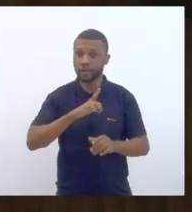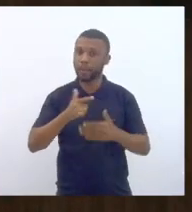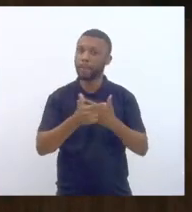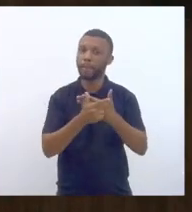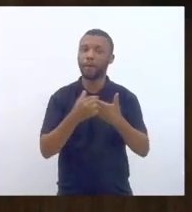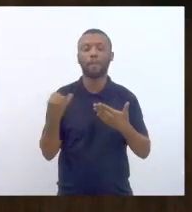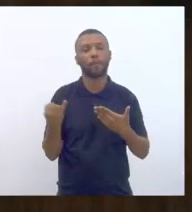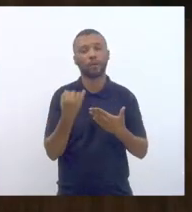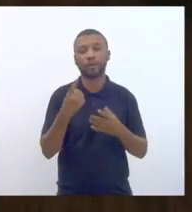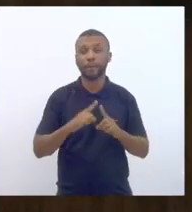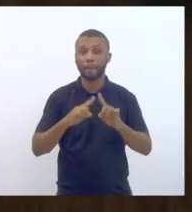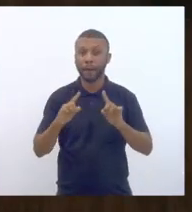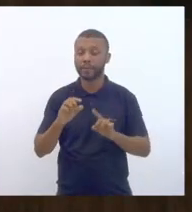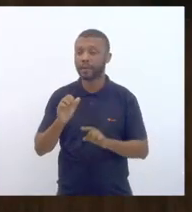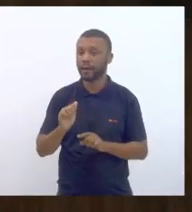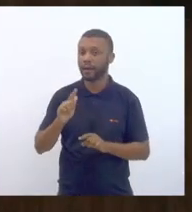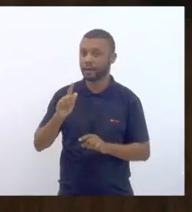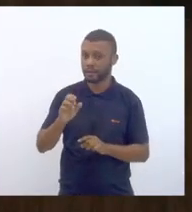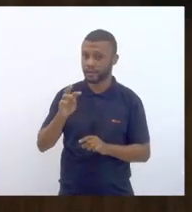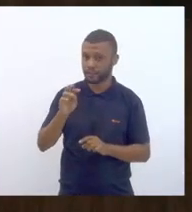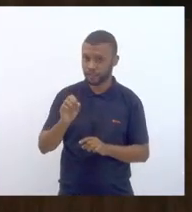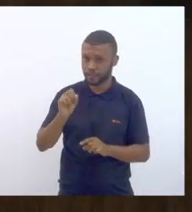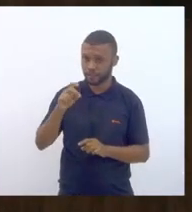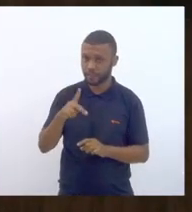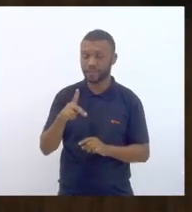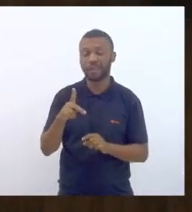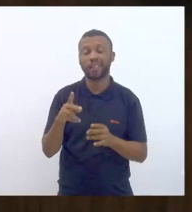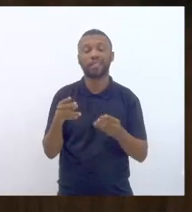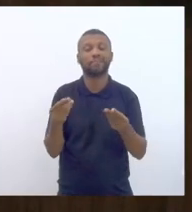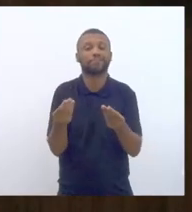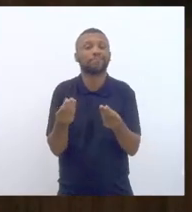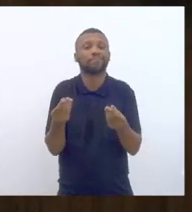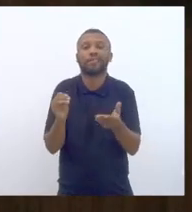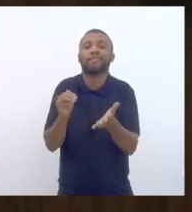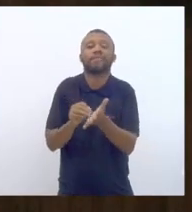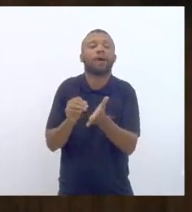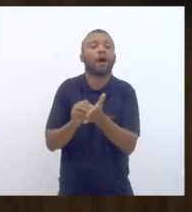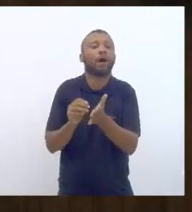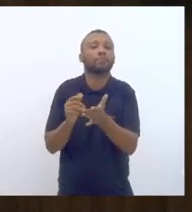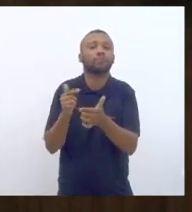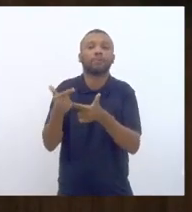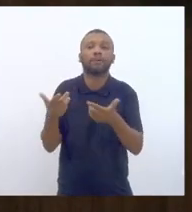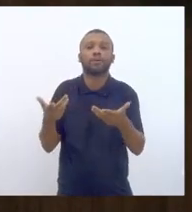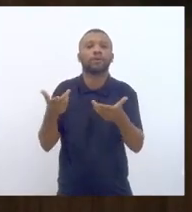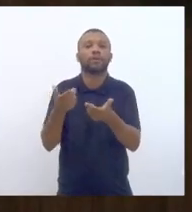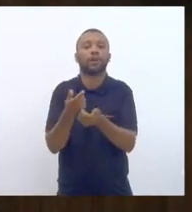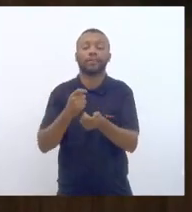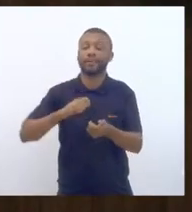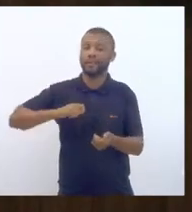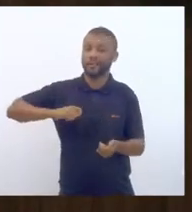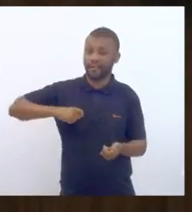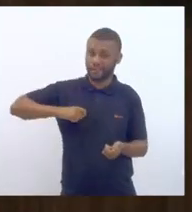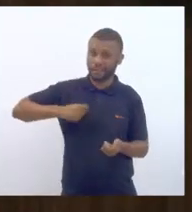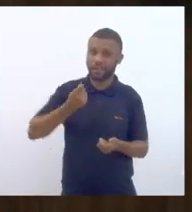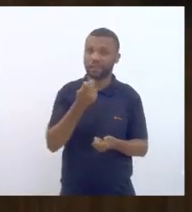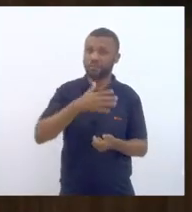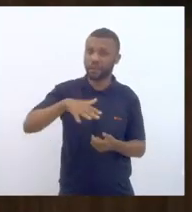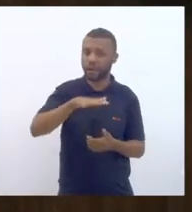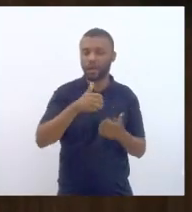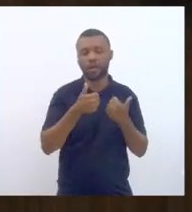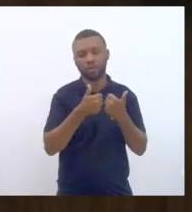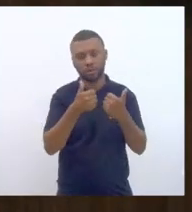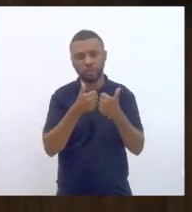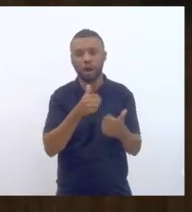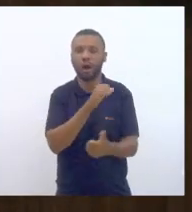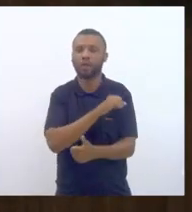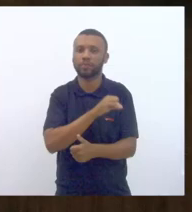importante, mas a Getransp deixa muito a desejar no que tange a toda a fiscalização do transporte no estado do